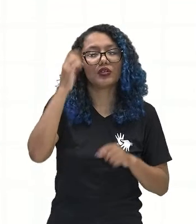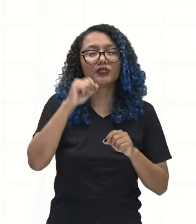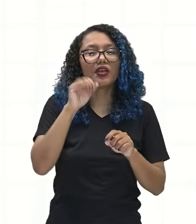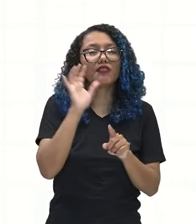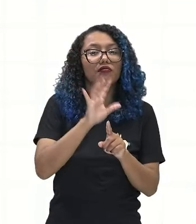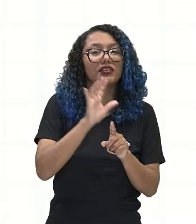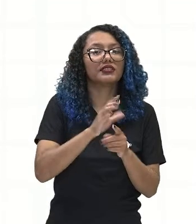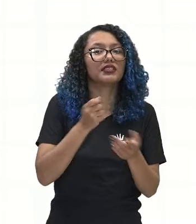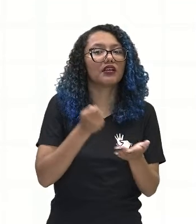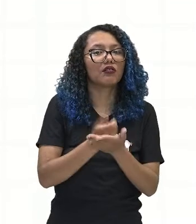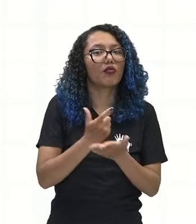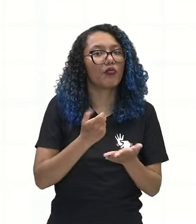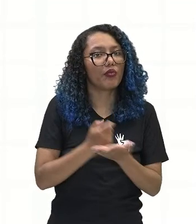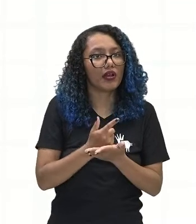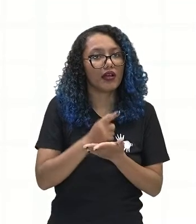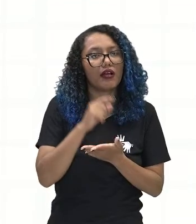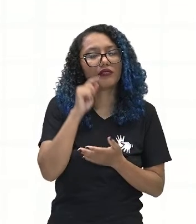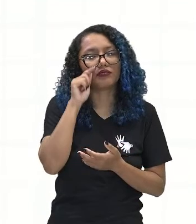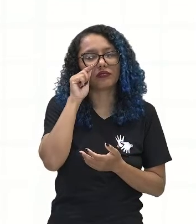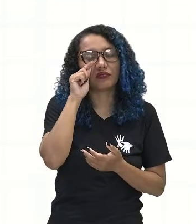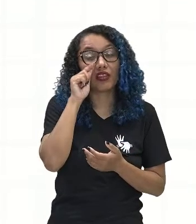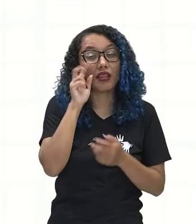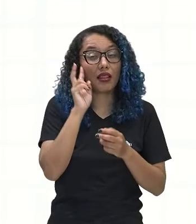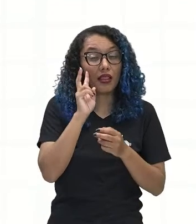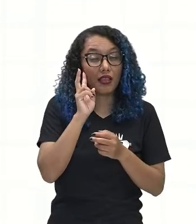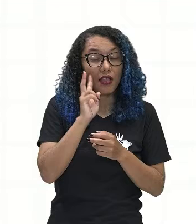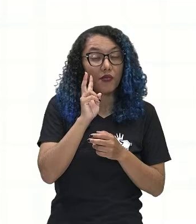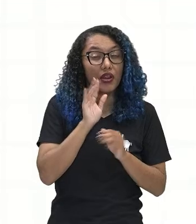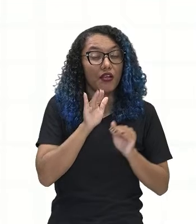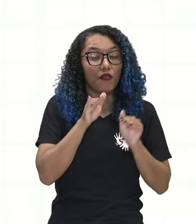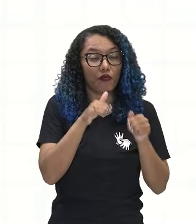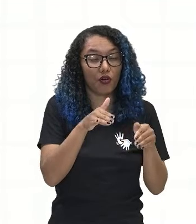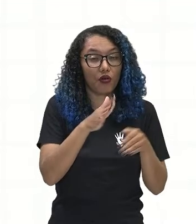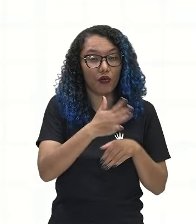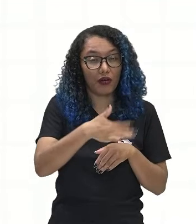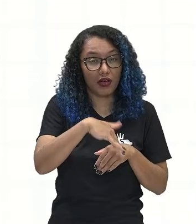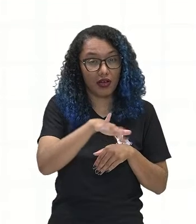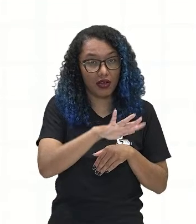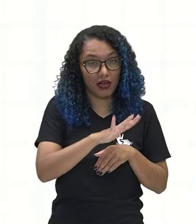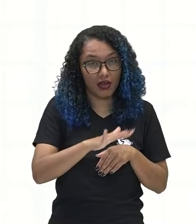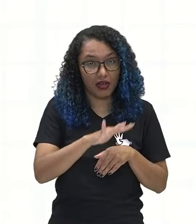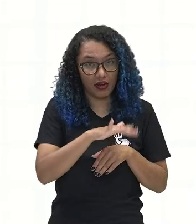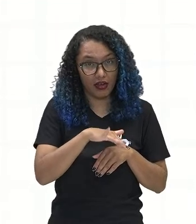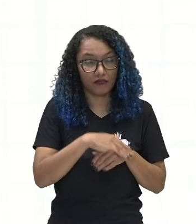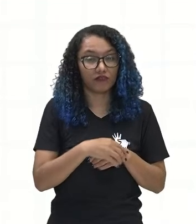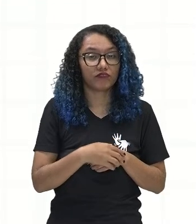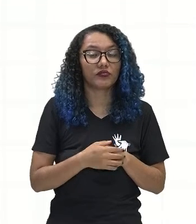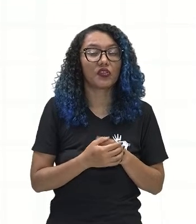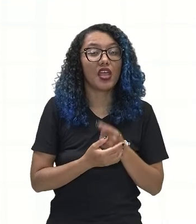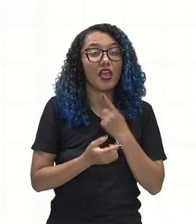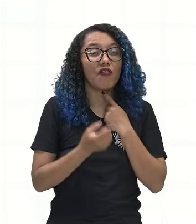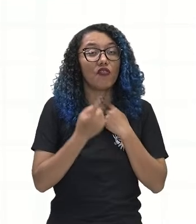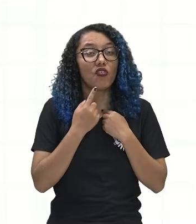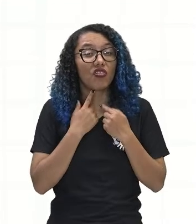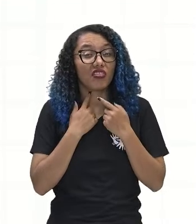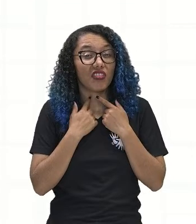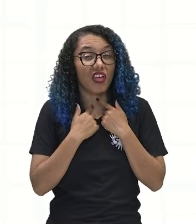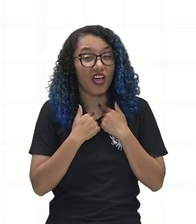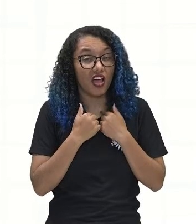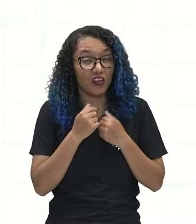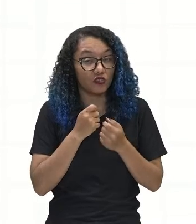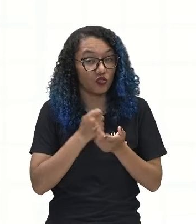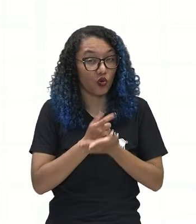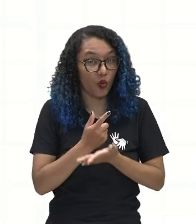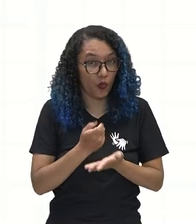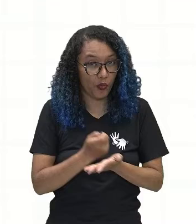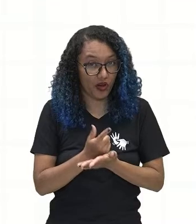o consumismo. Lembra, a publicidade vai atuar exatamente nesse impulso, nesse desejo do ser humano, que o ser humano já tem de adquirir